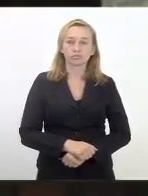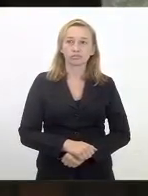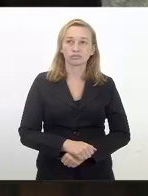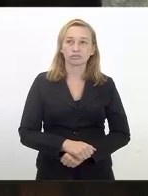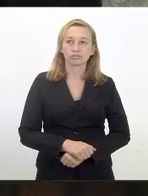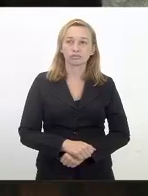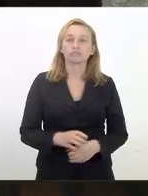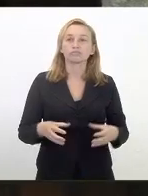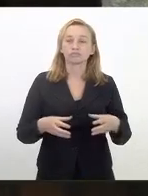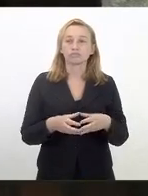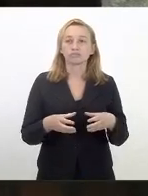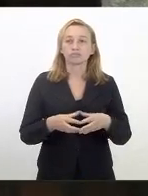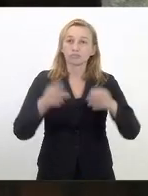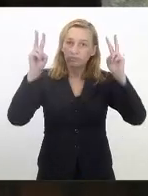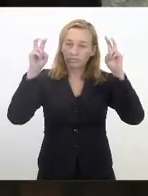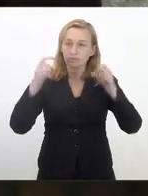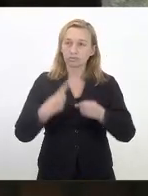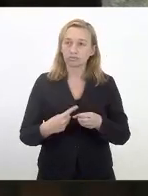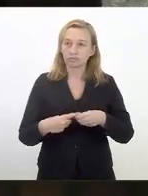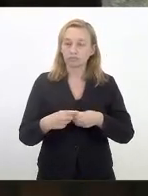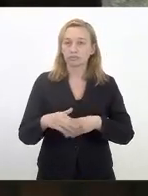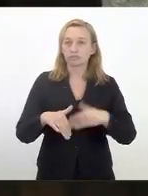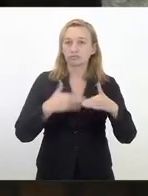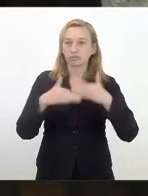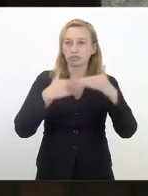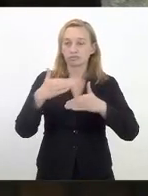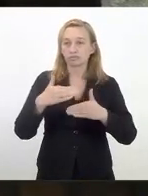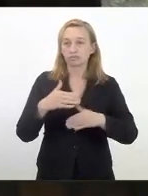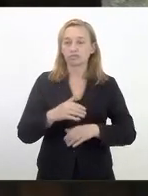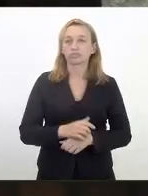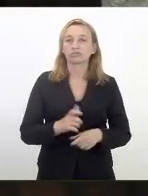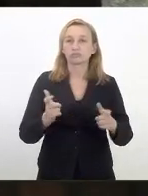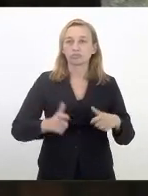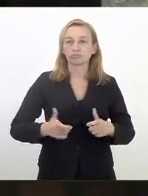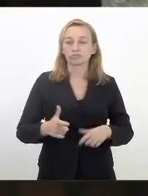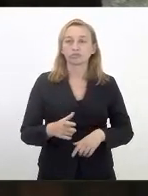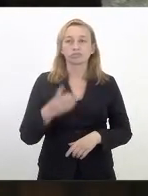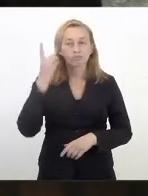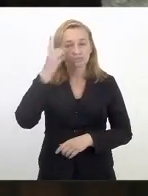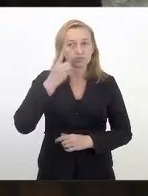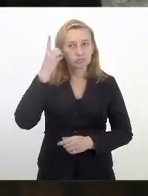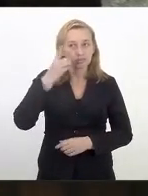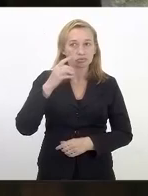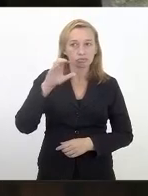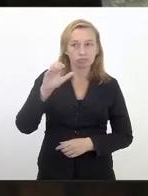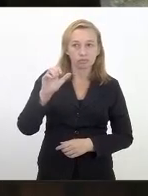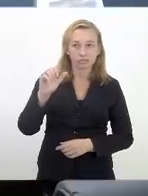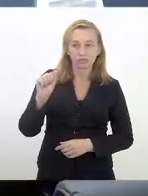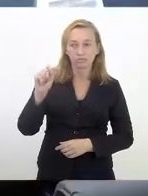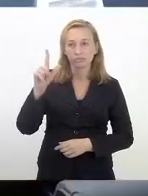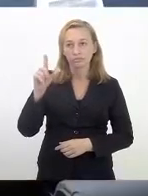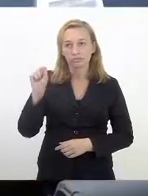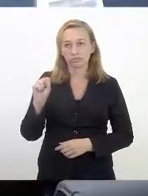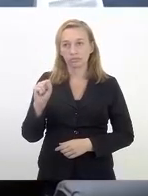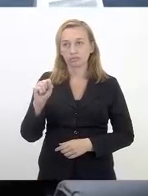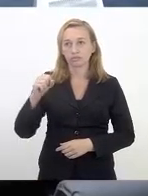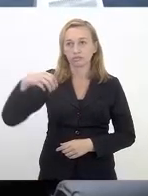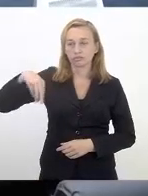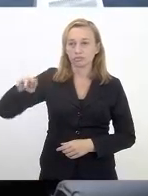e pela comissão de assuntos municipais e desenvolvimento Regional Deputado Nobre deputado Carlos Macedo